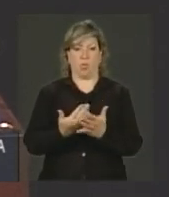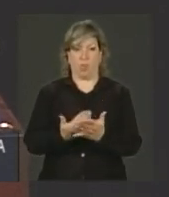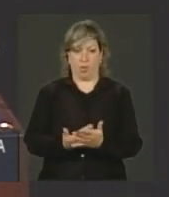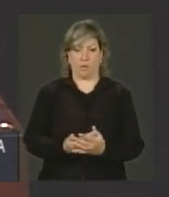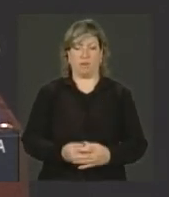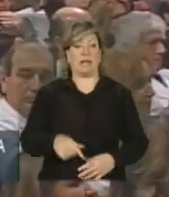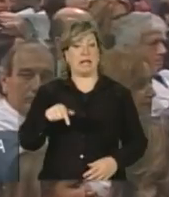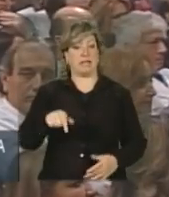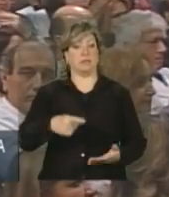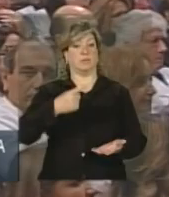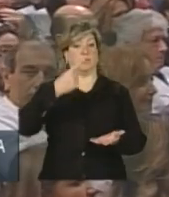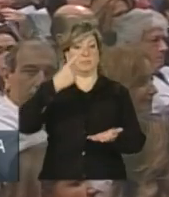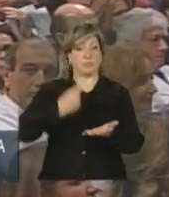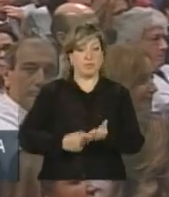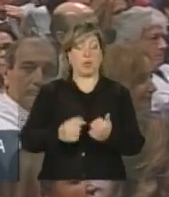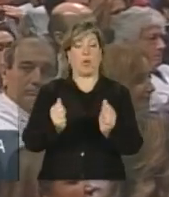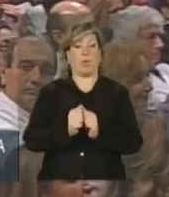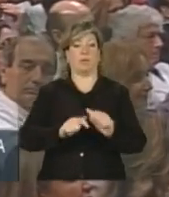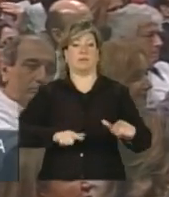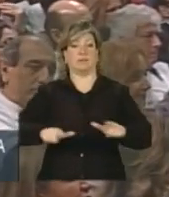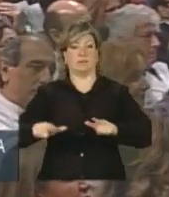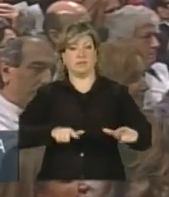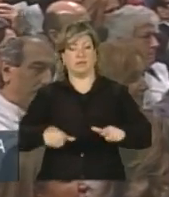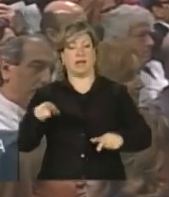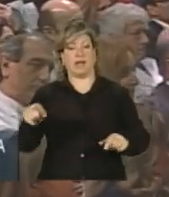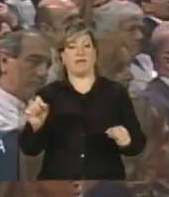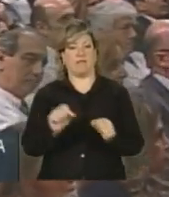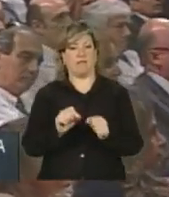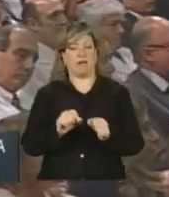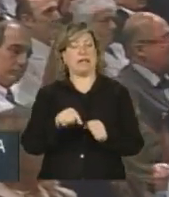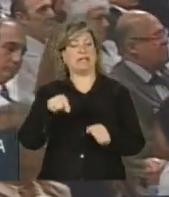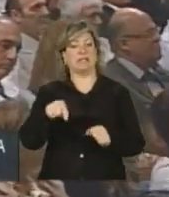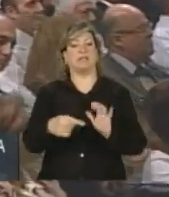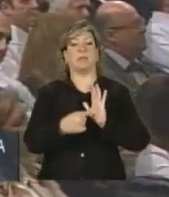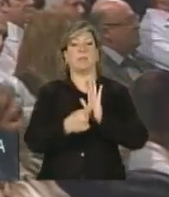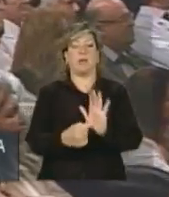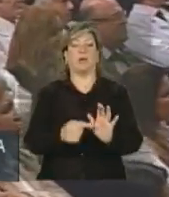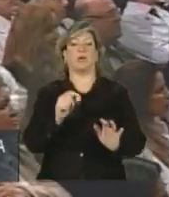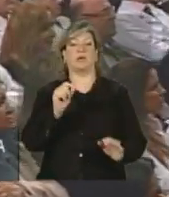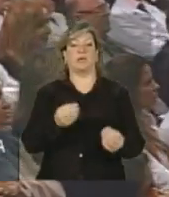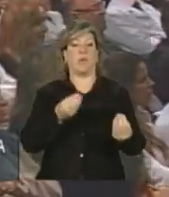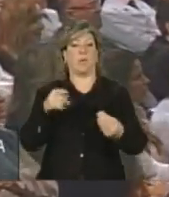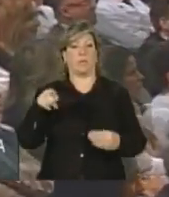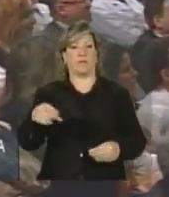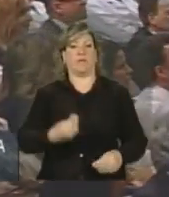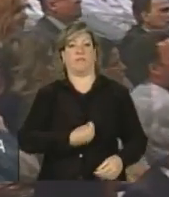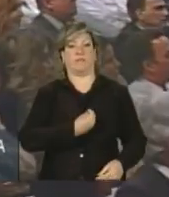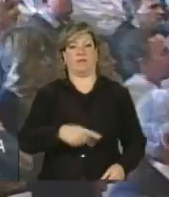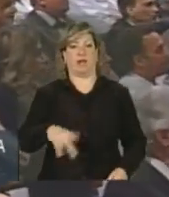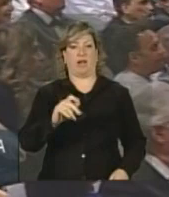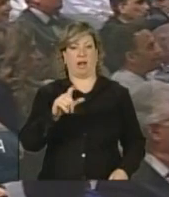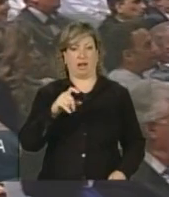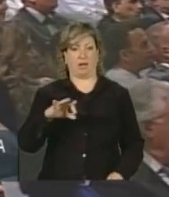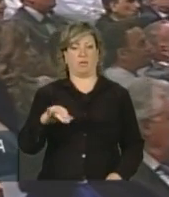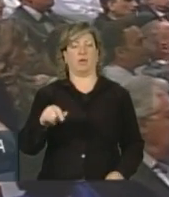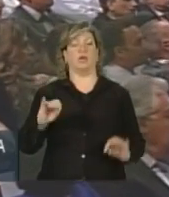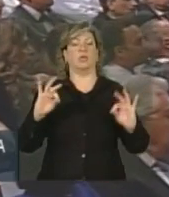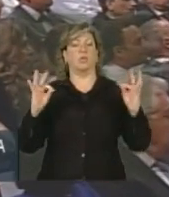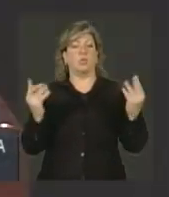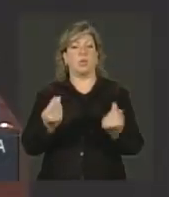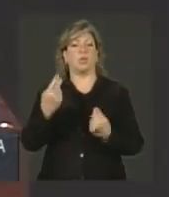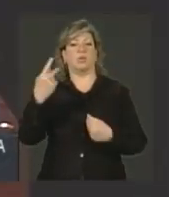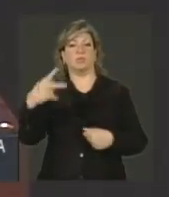Esse comprometimento com as atividades que abraça é uma característica do professor Calil, em todas as suas